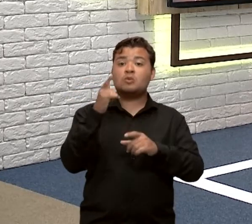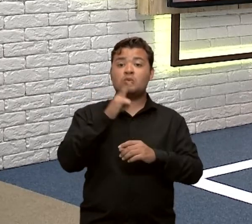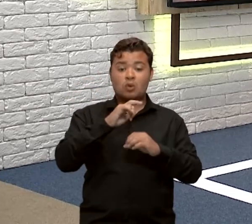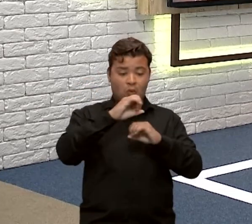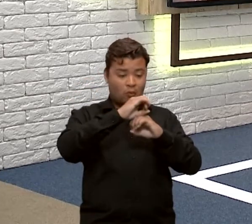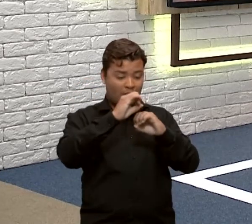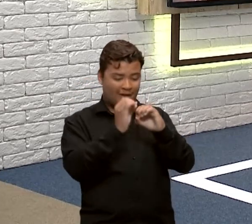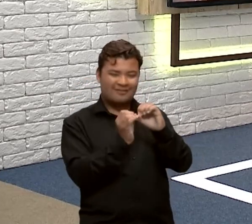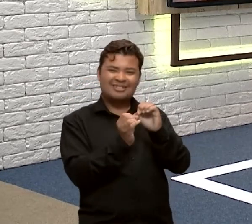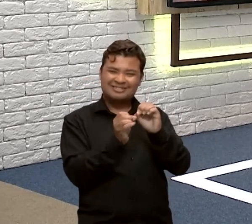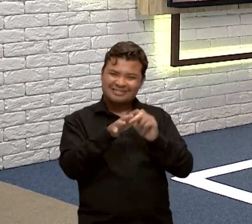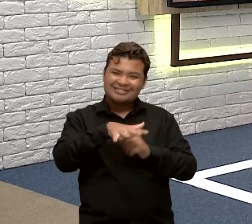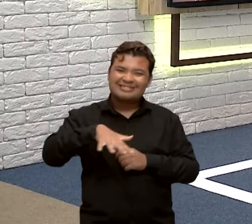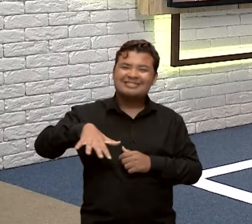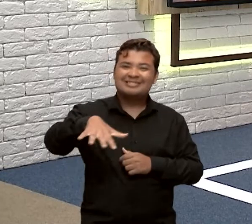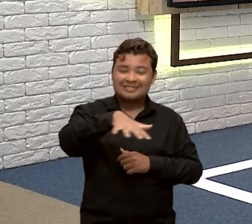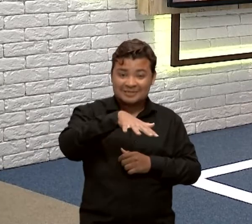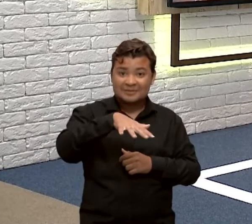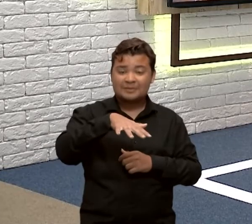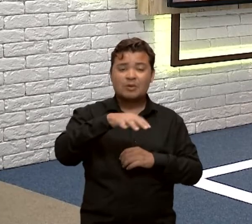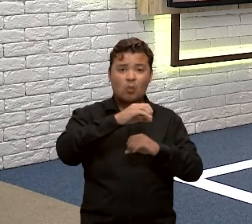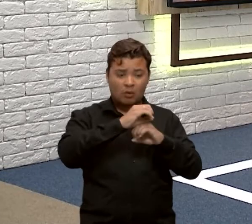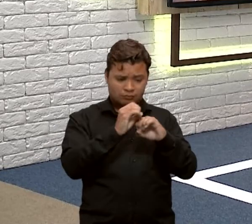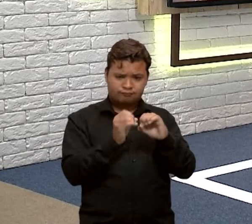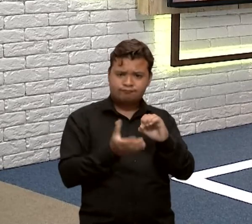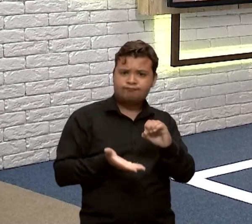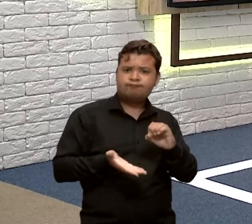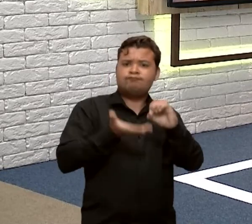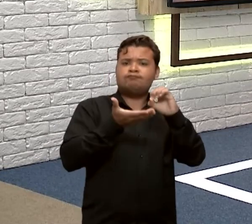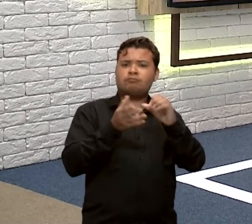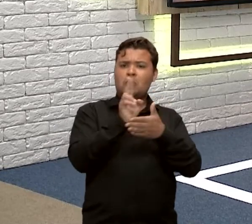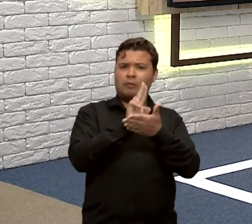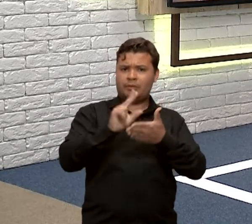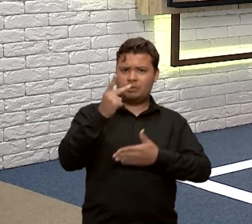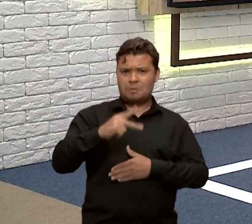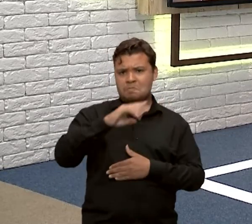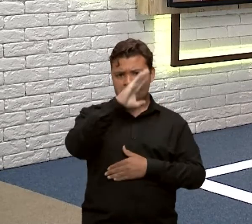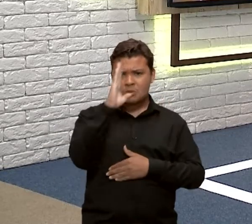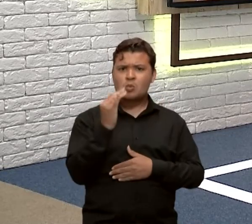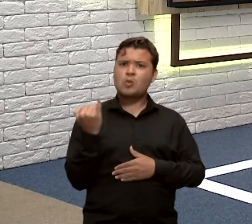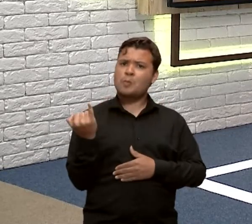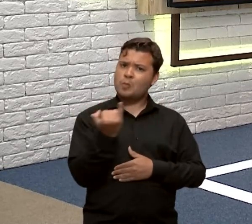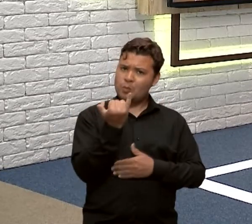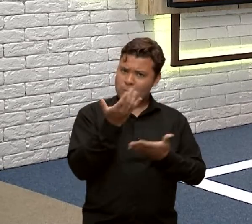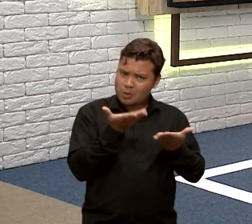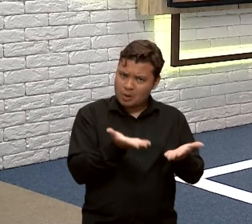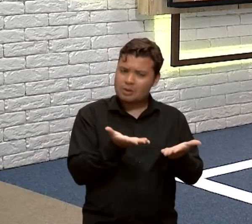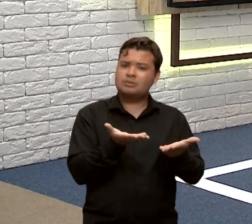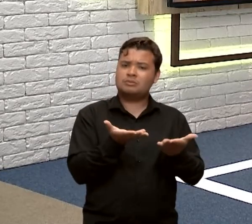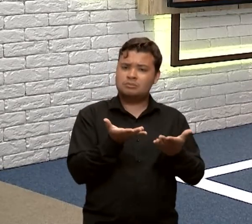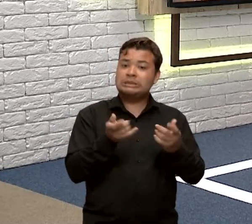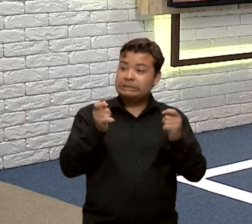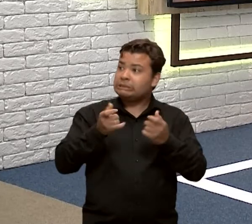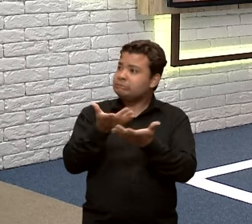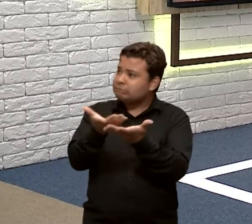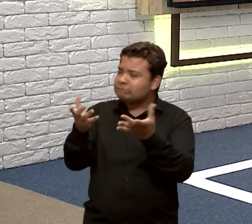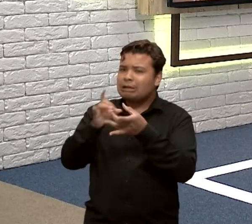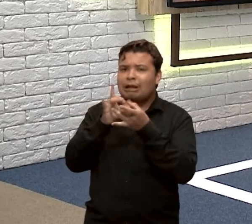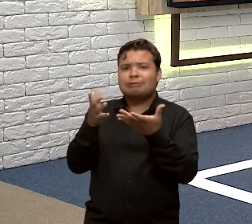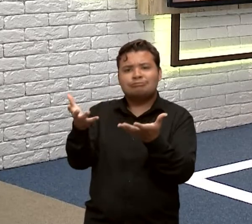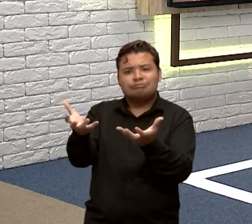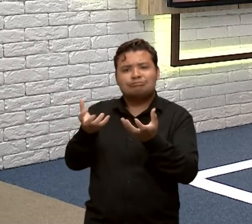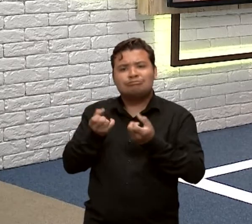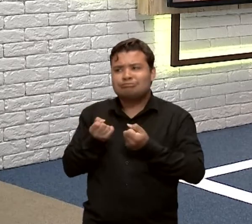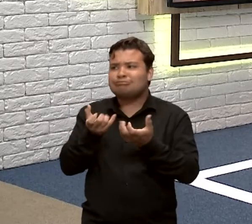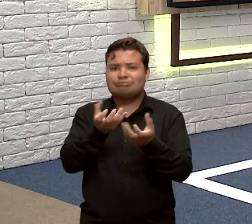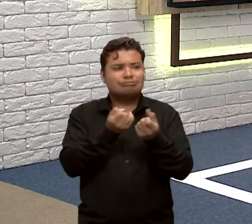nesse contexto, como uma importante universidade brasileira, está de braços abertos para poder receber e também passar um pouco da